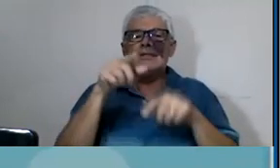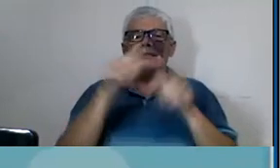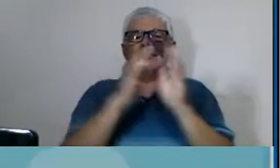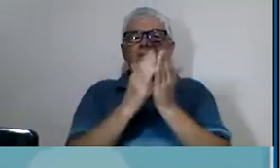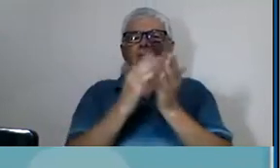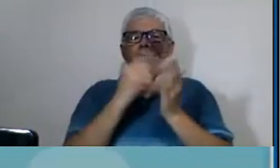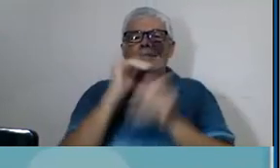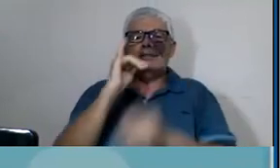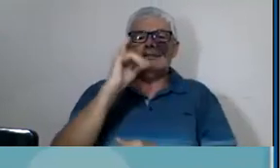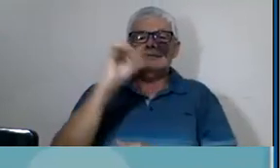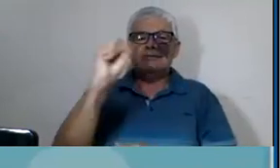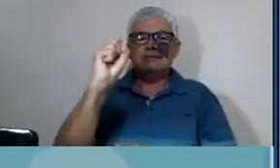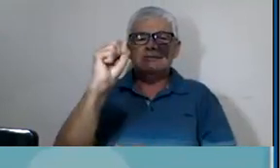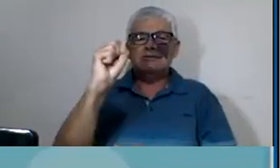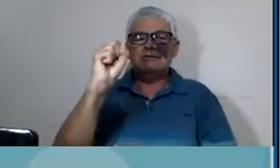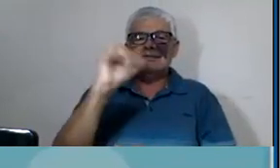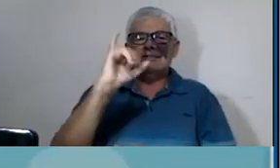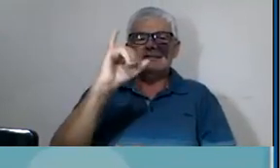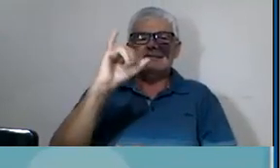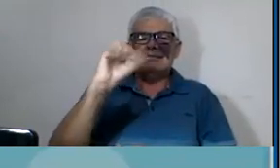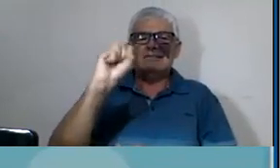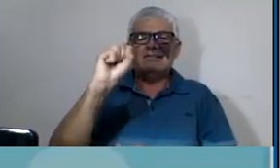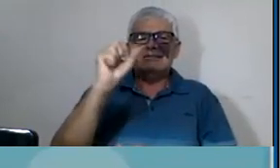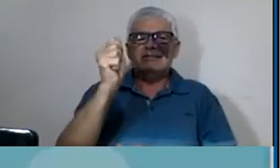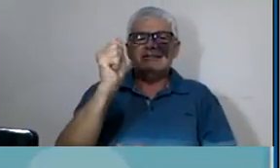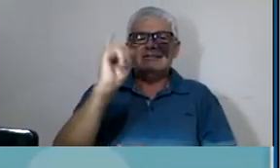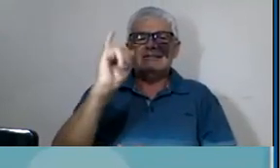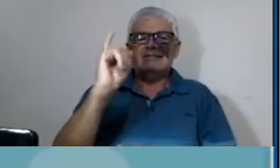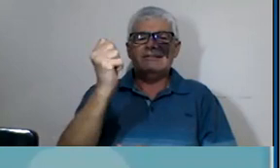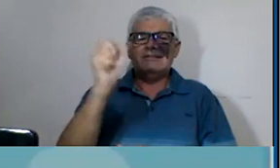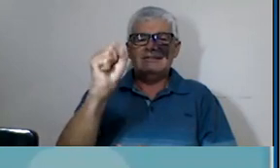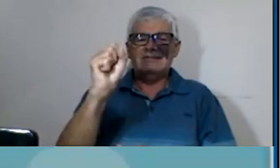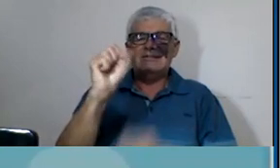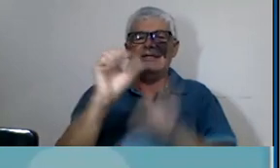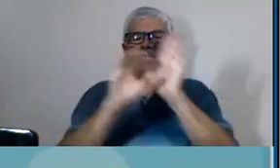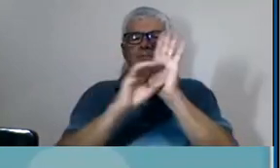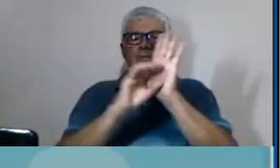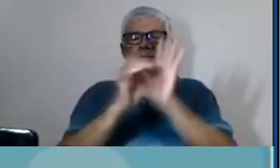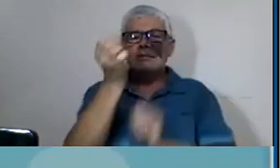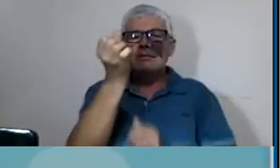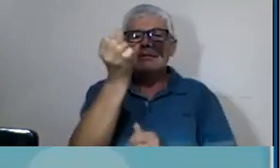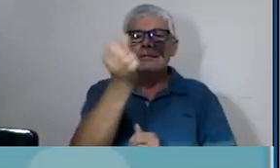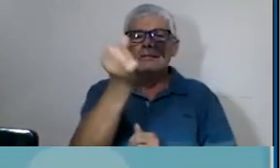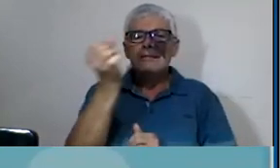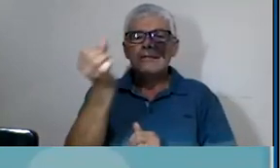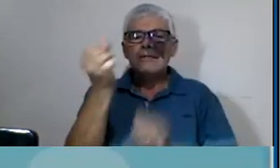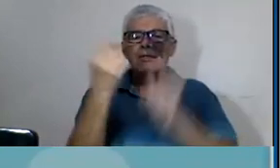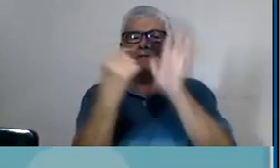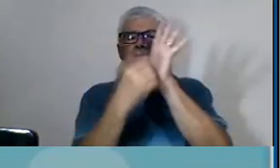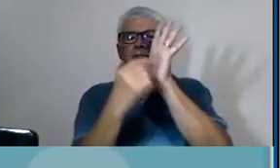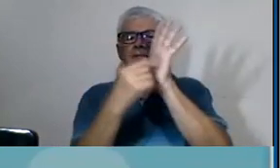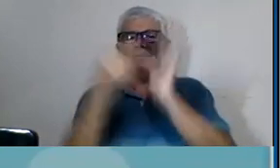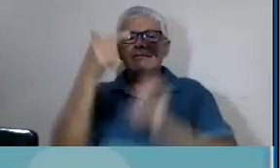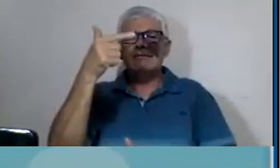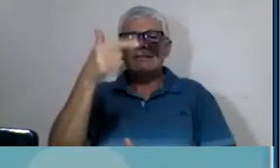ouvir e que todos os seus familiares estejam sob a tua proteção. Protege a Aninha, Paizinho, de modo especial, para que